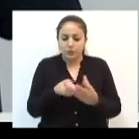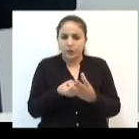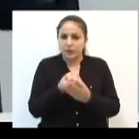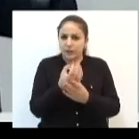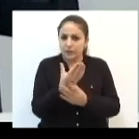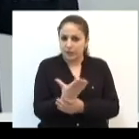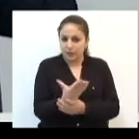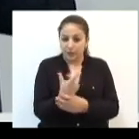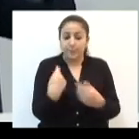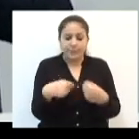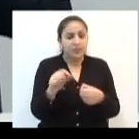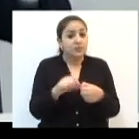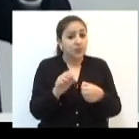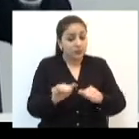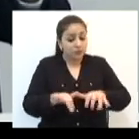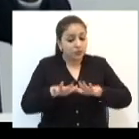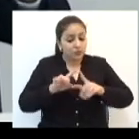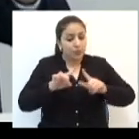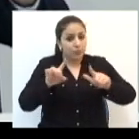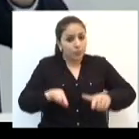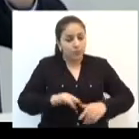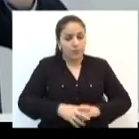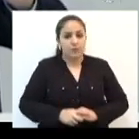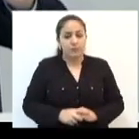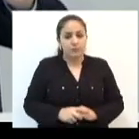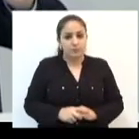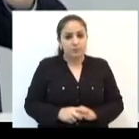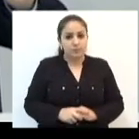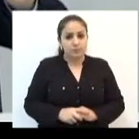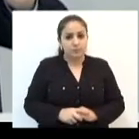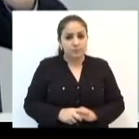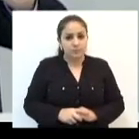ele tem que fazer audiências públicas